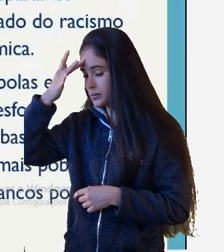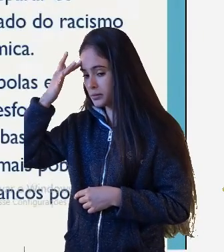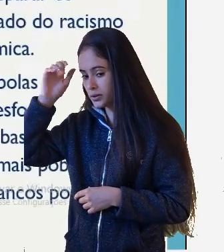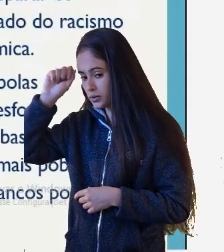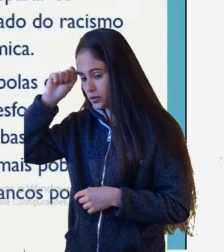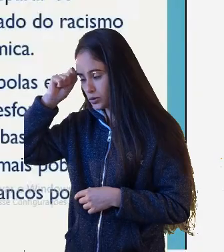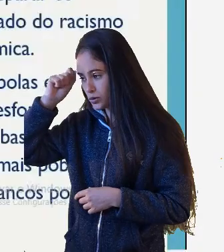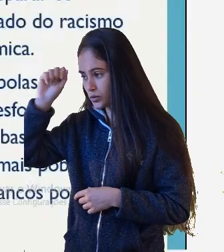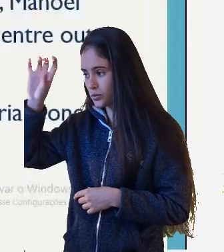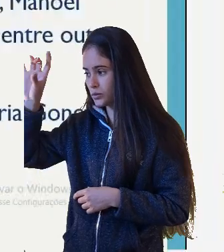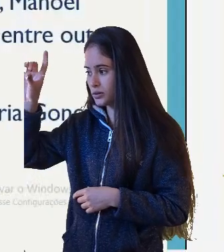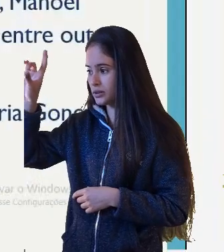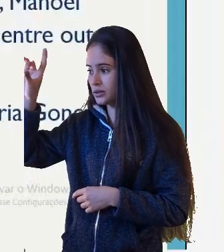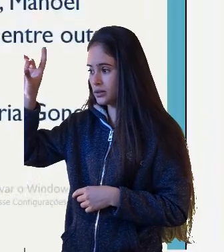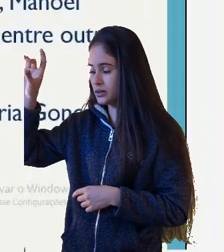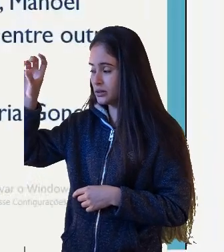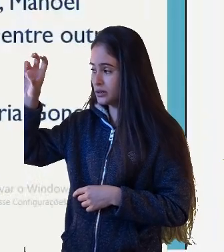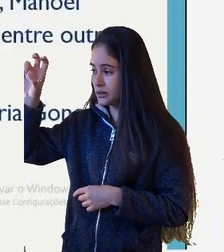também.